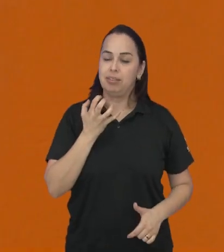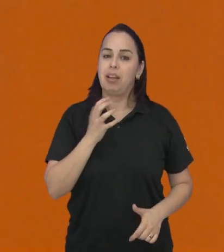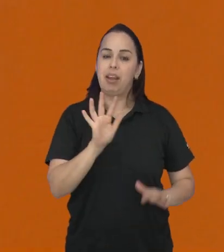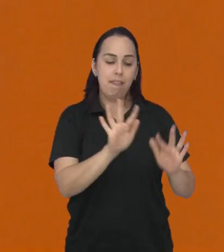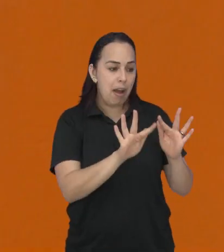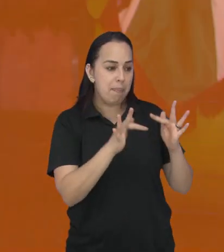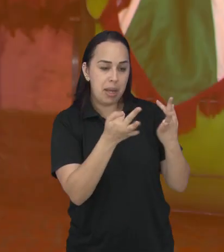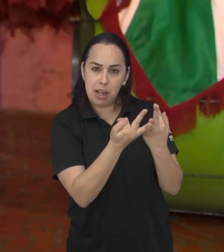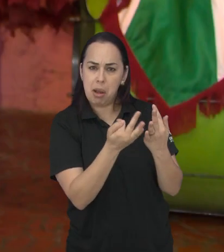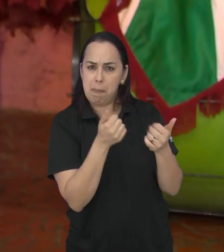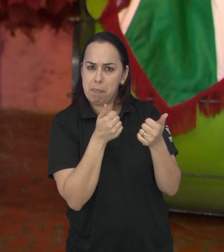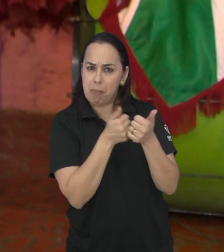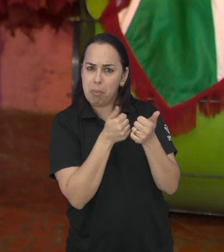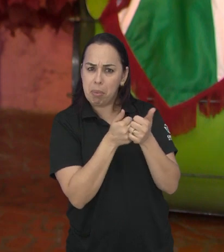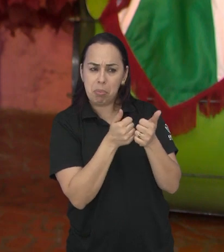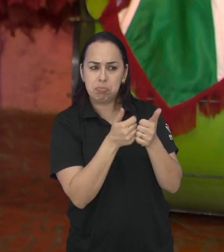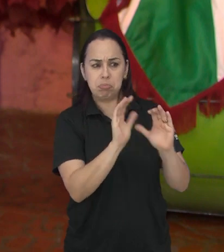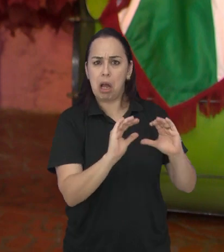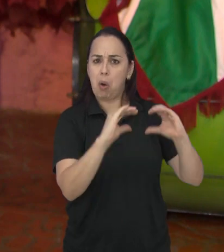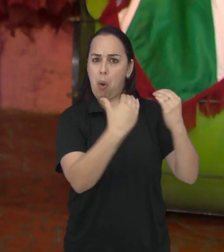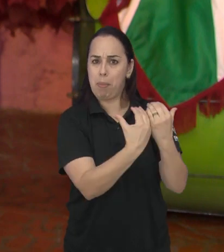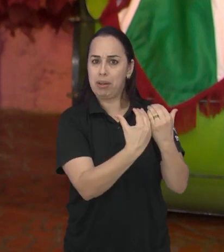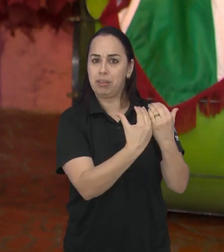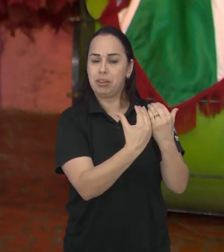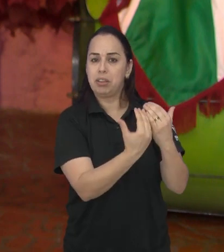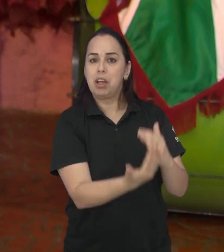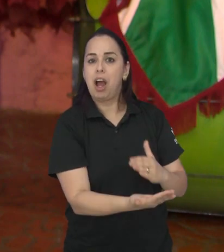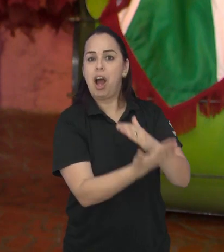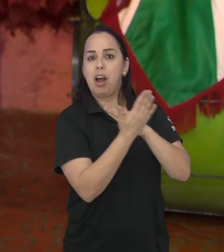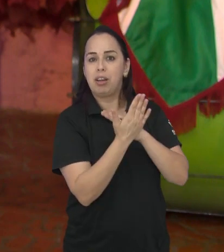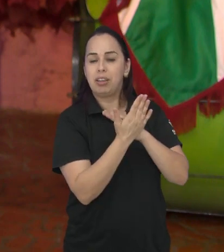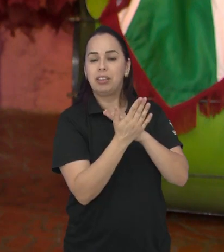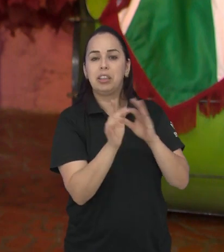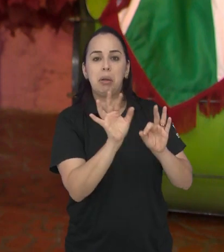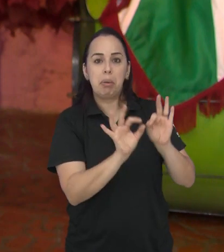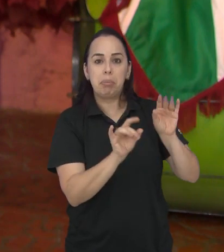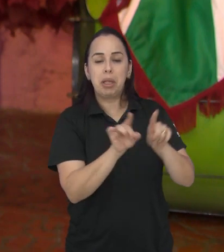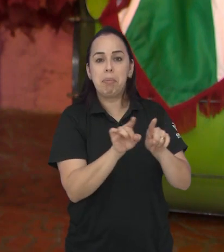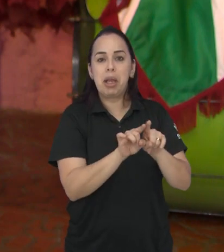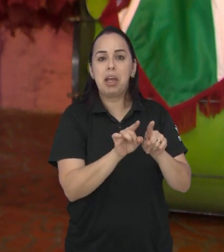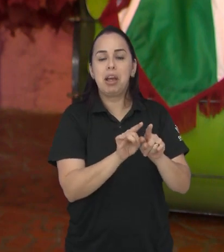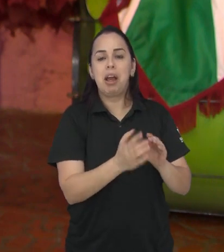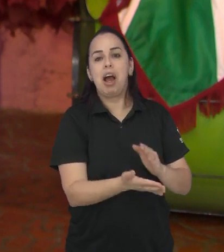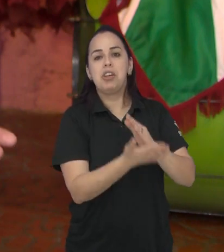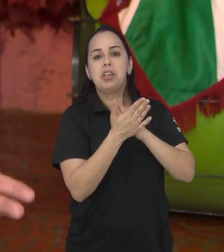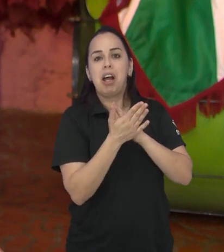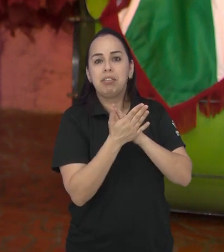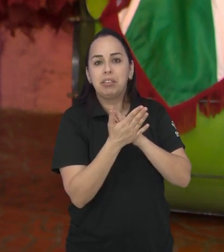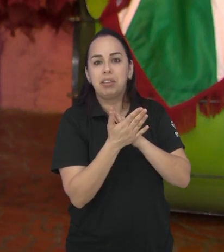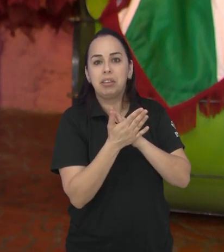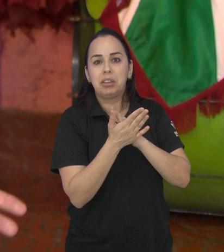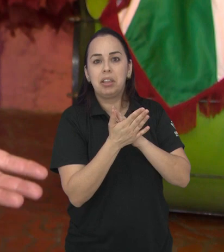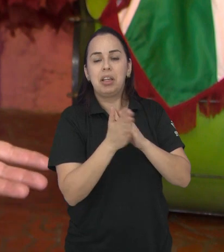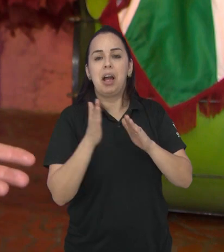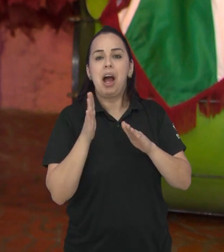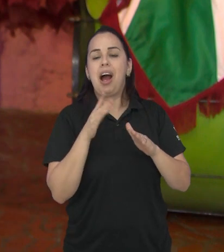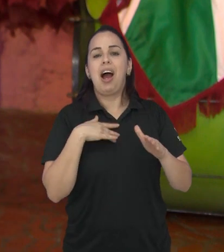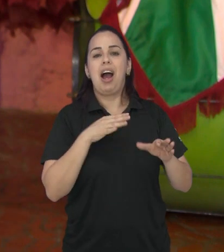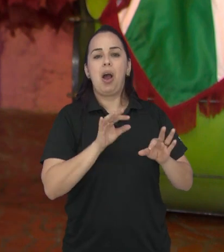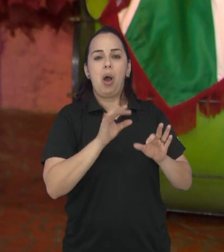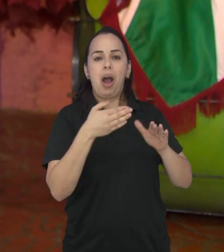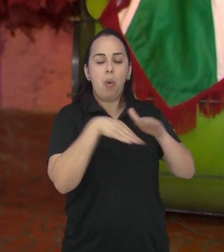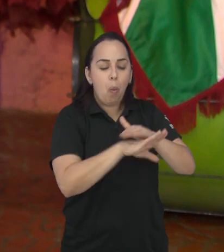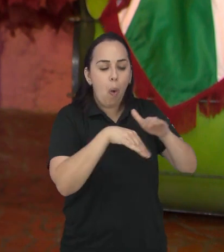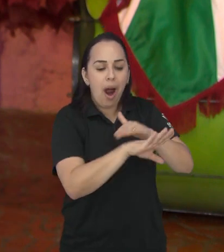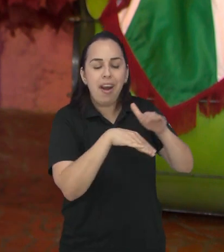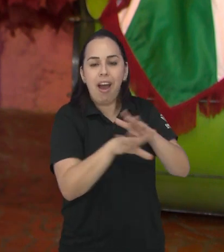carnaval. Tem famílias aqui próximas da gente que desmontavam até a própria cama e limpavam o